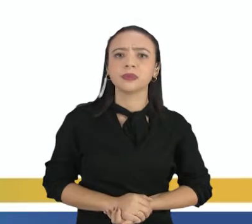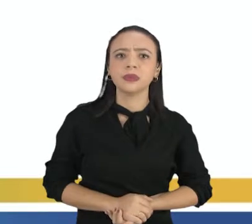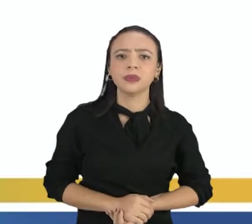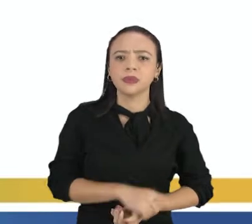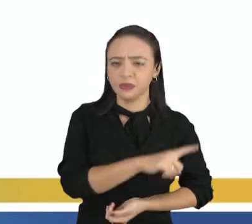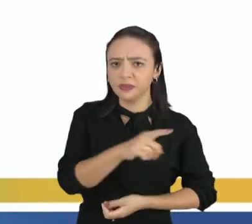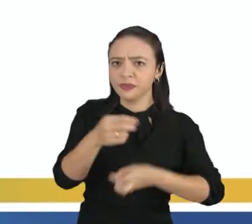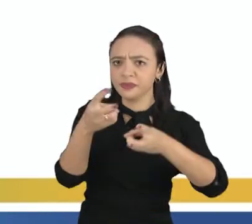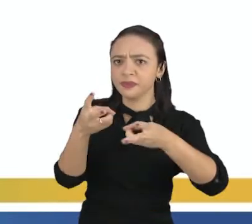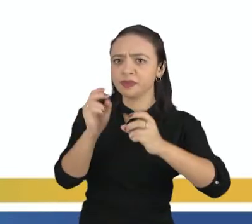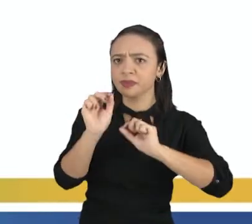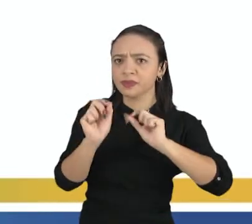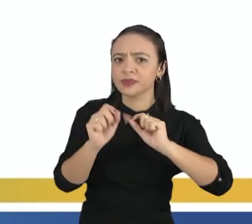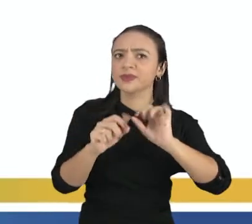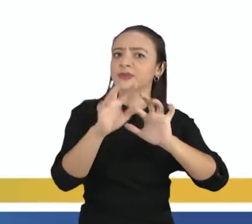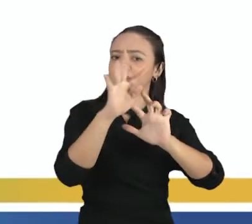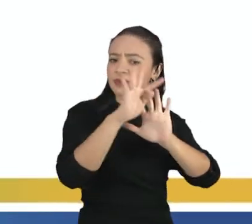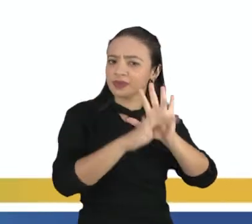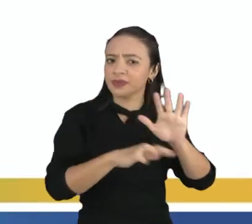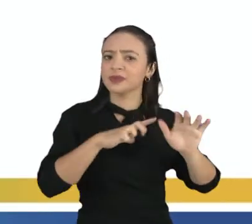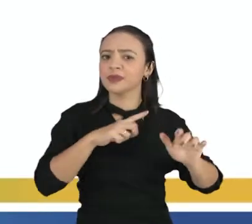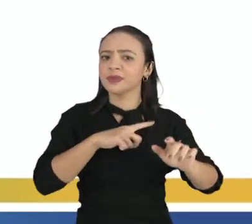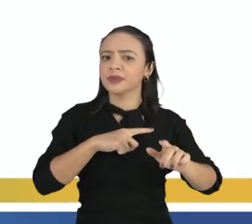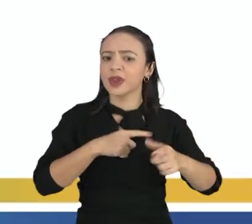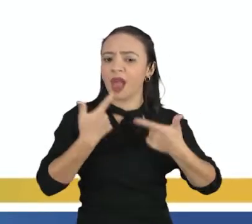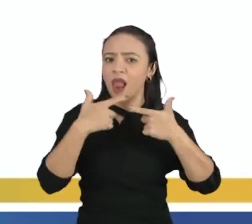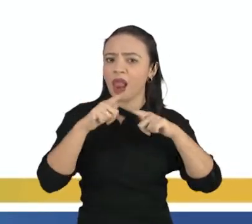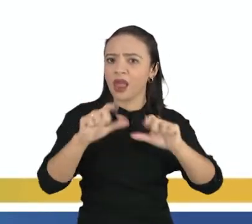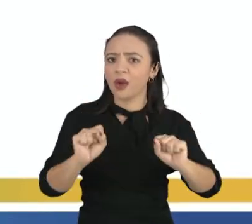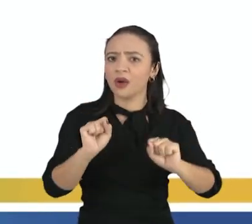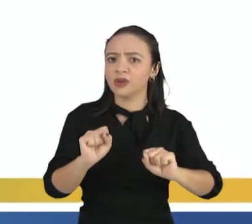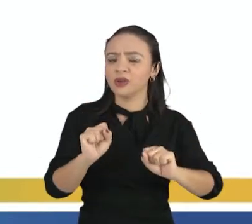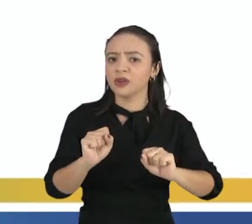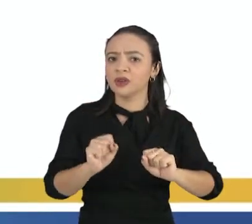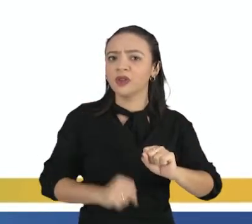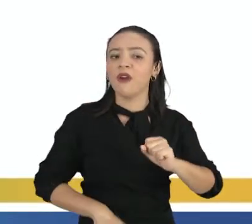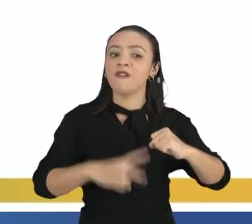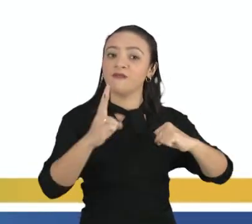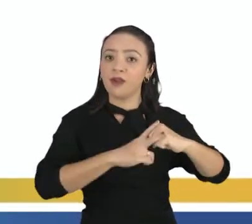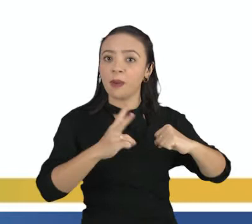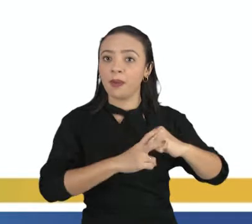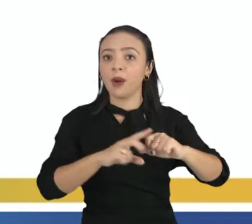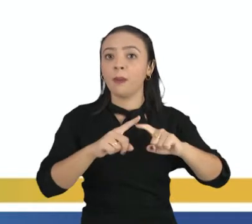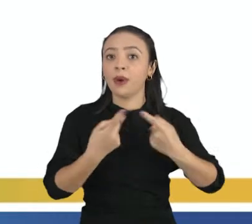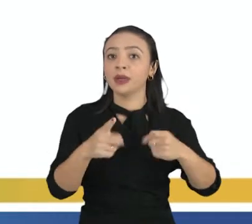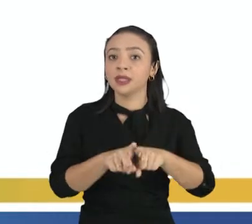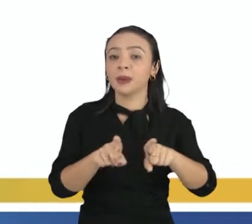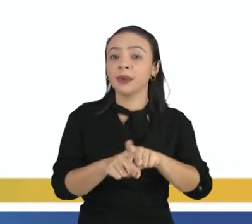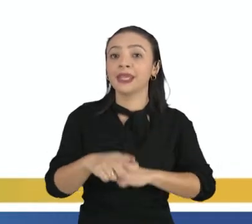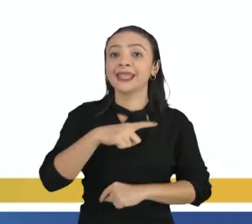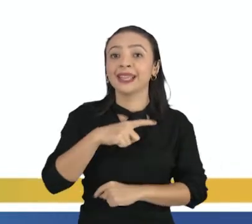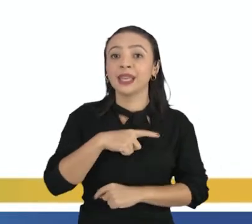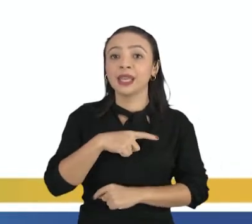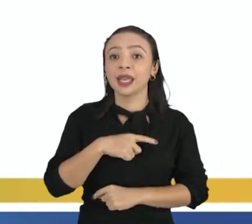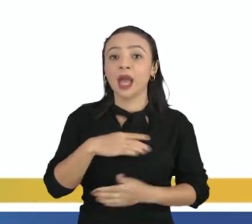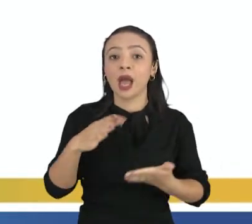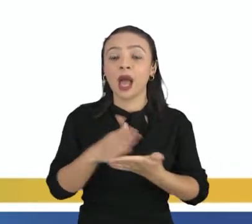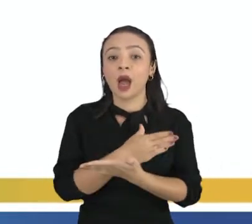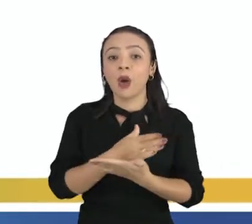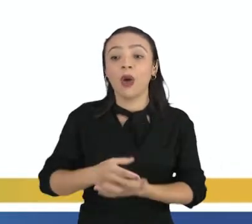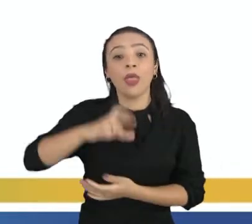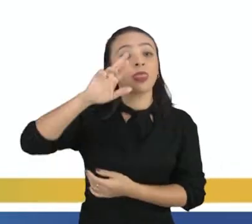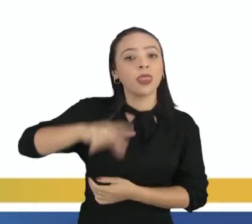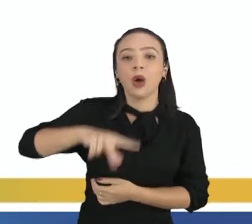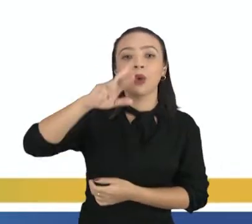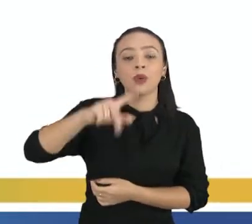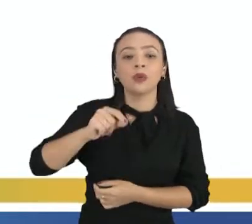Vocês perceberam que eles têm a linguagem verbal e a linguagem não verbal, né? Os 3 textos.